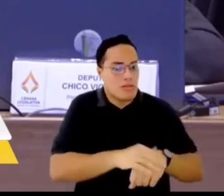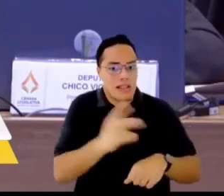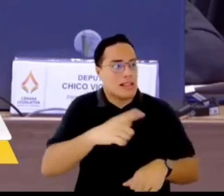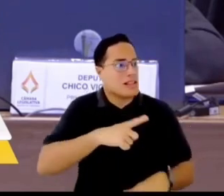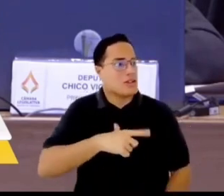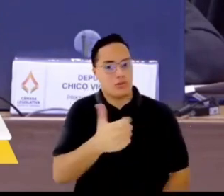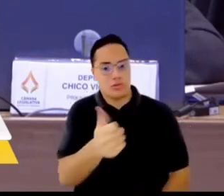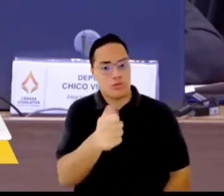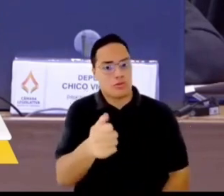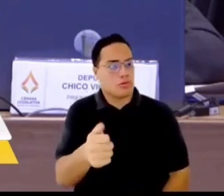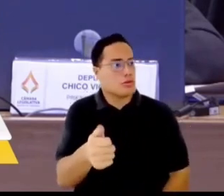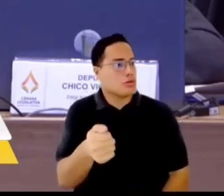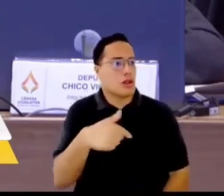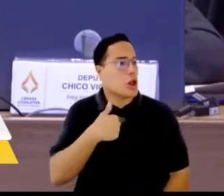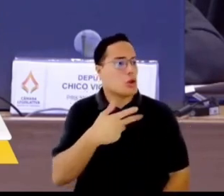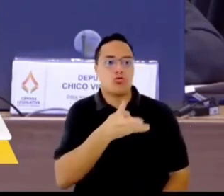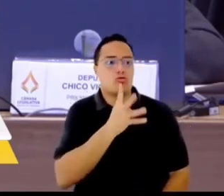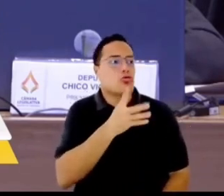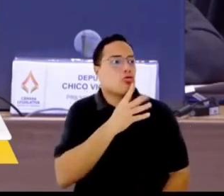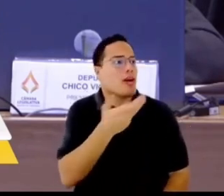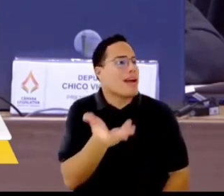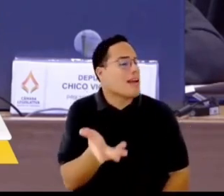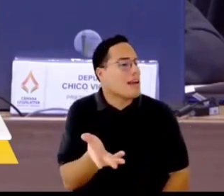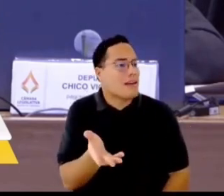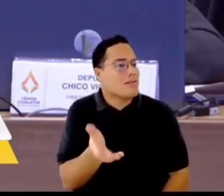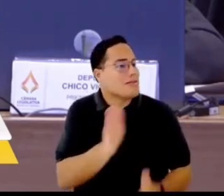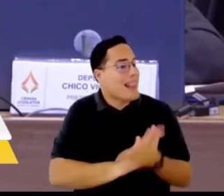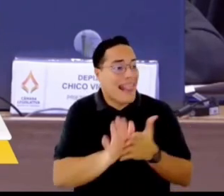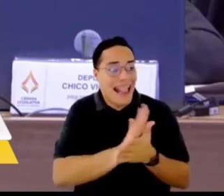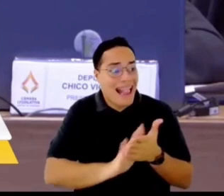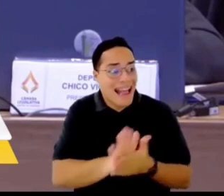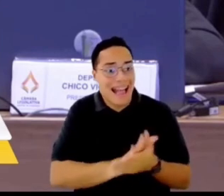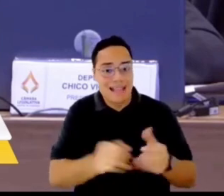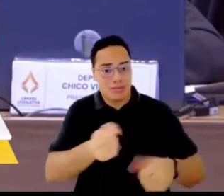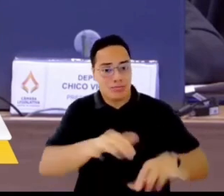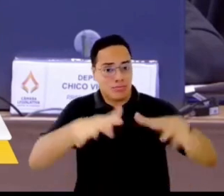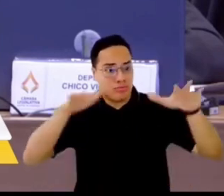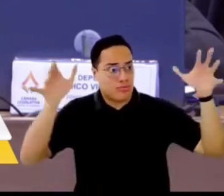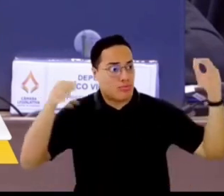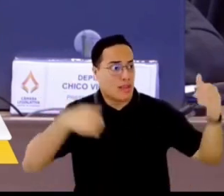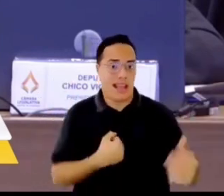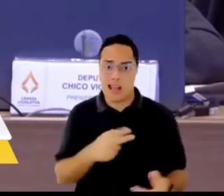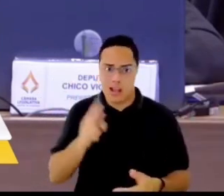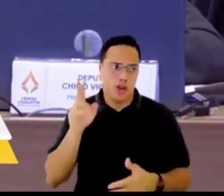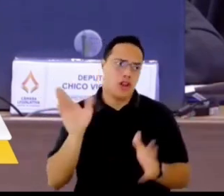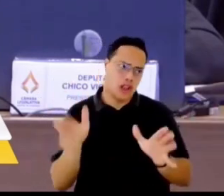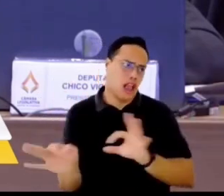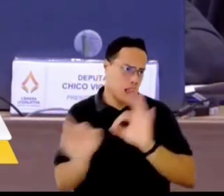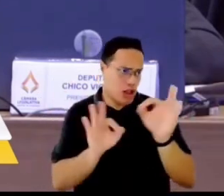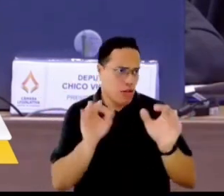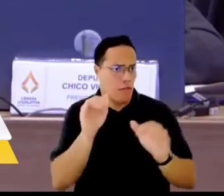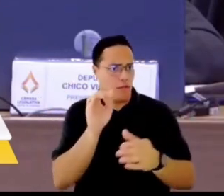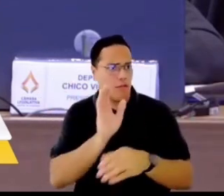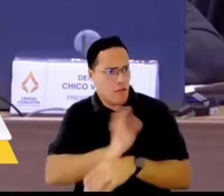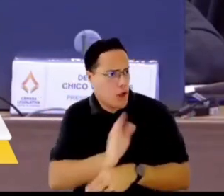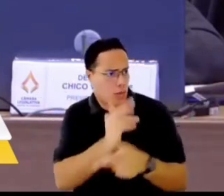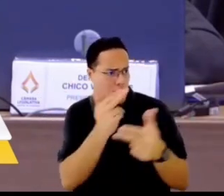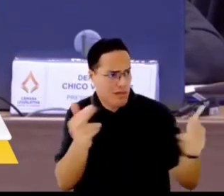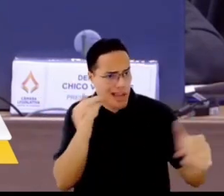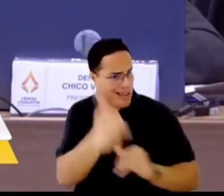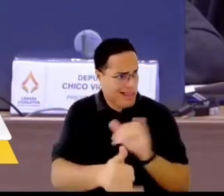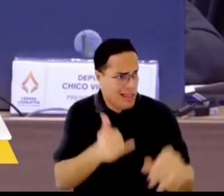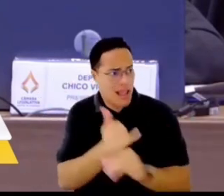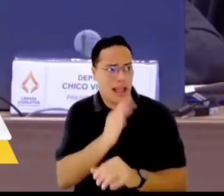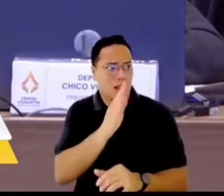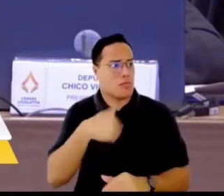de explosivo, nada. Nunca vi um dinamite, a não ser em filme ou na internet. Né? E eu temia que ele tivesse mais alguma